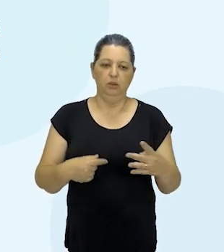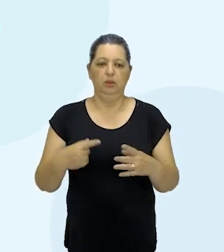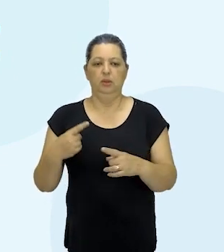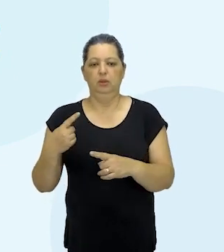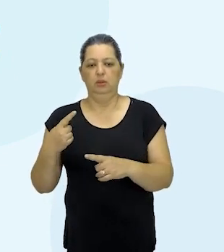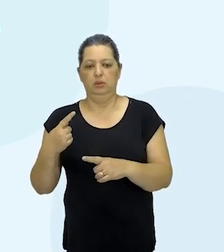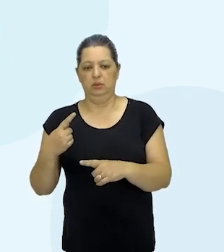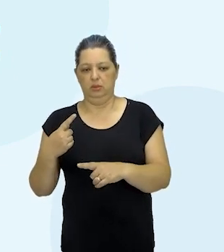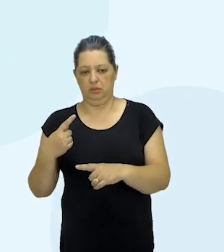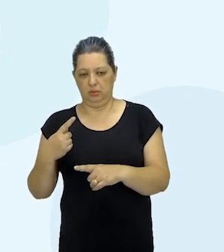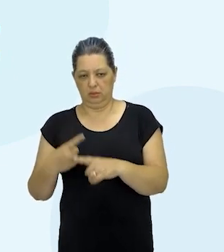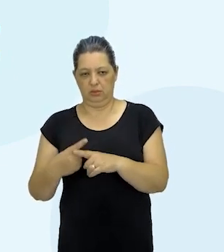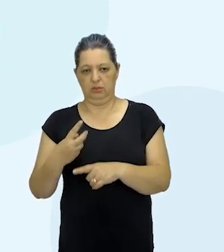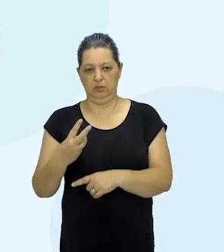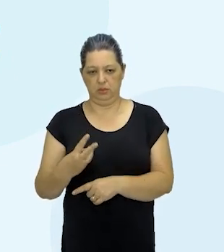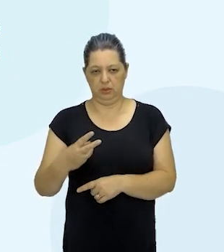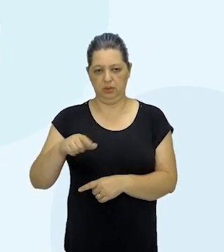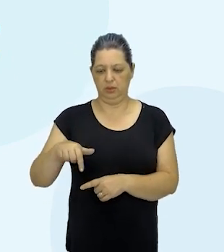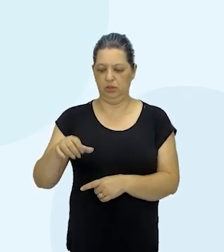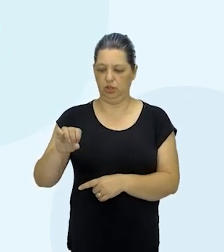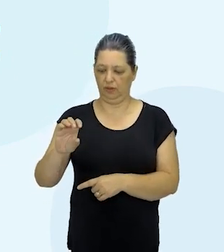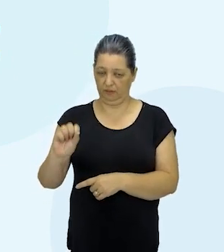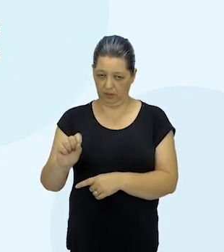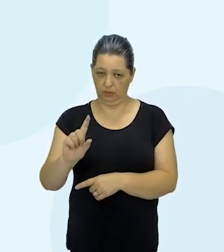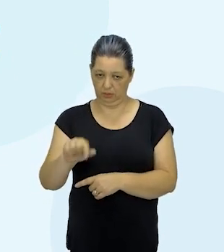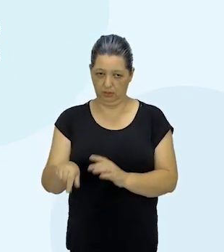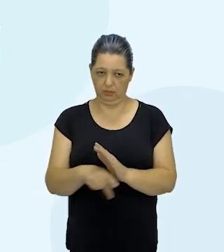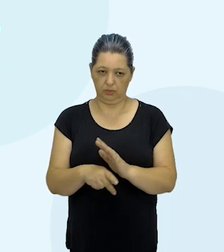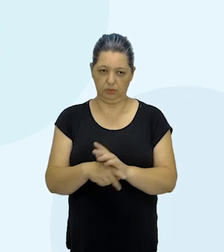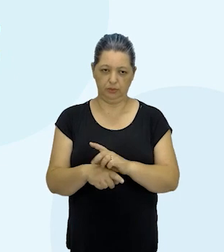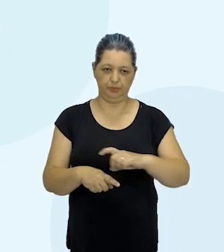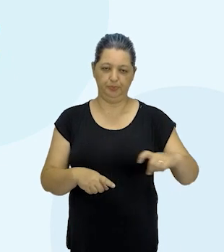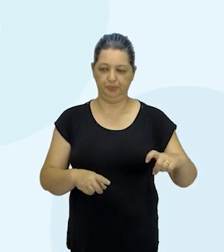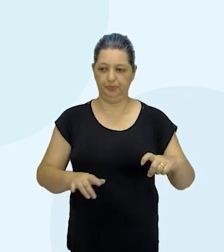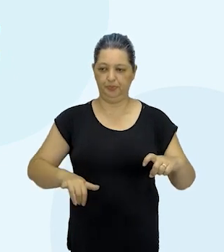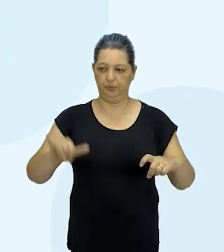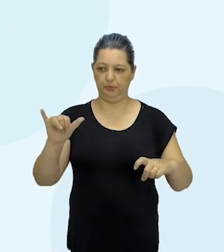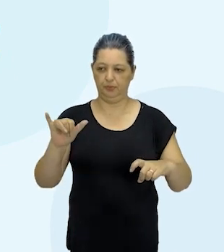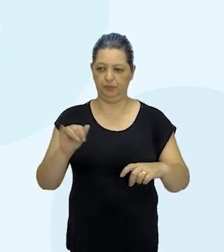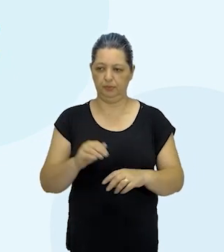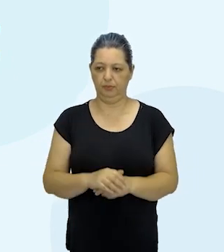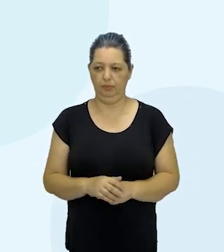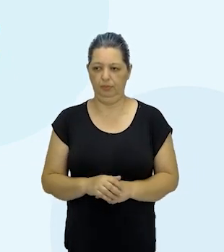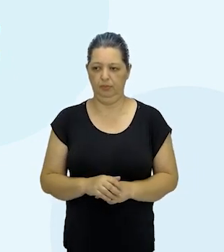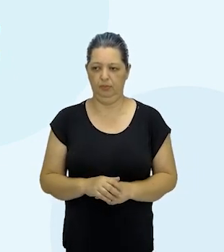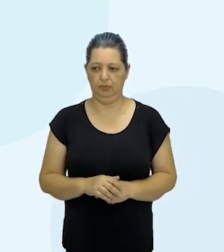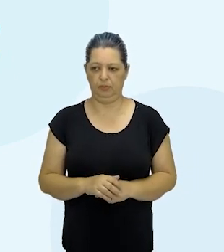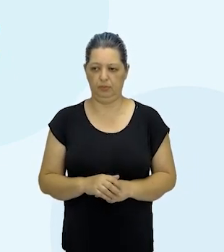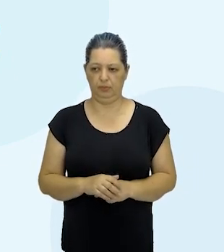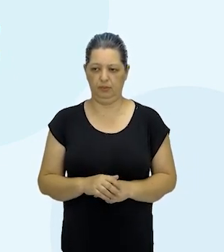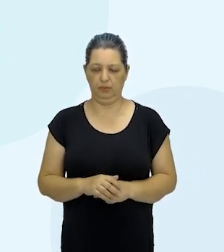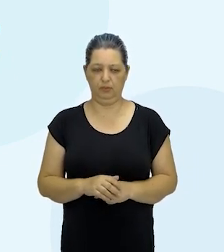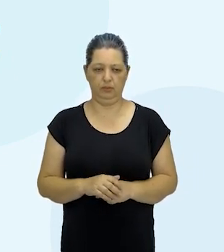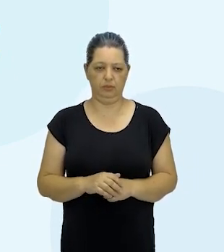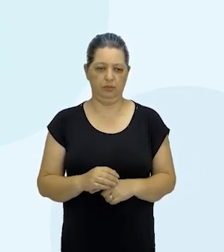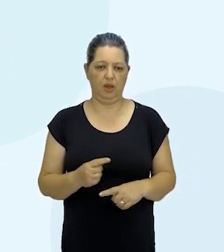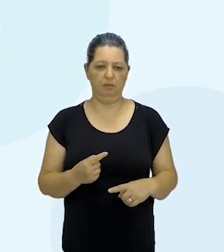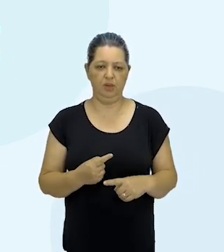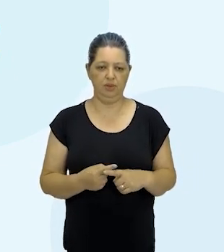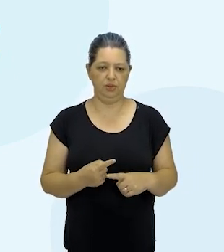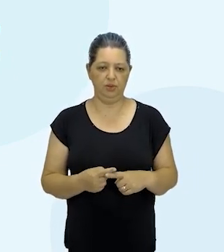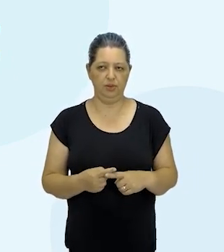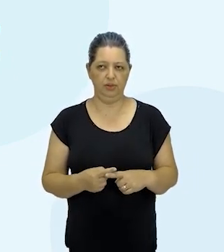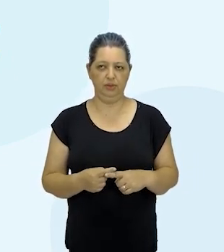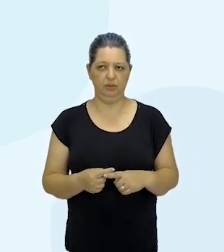vezes R$ 3,98. Então, para cada valor de x, existe um único valor de y, um único preço a ser pago. Então, sim, é uma